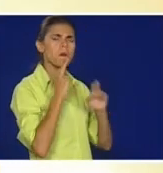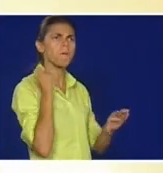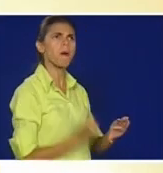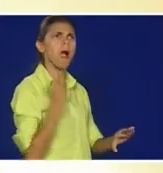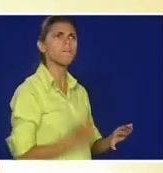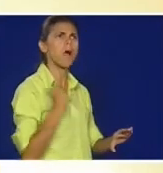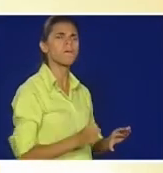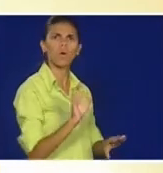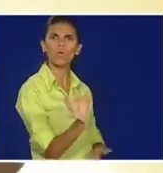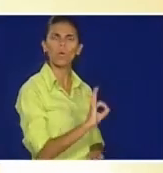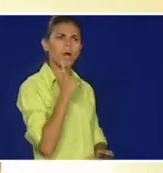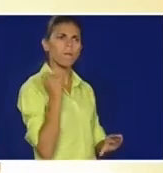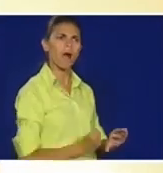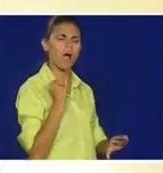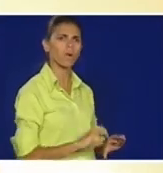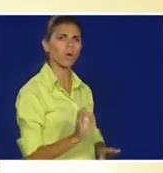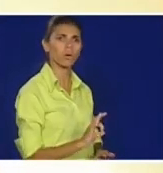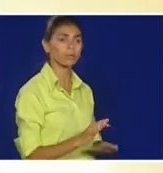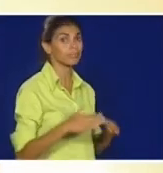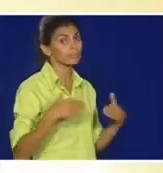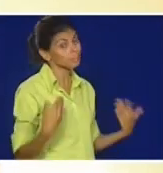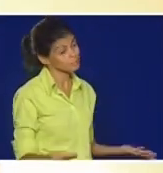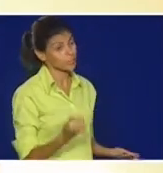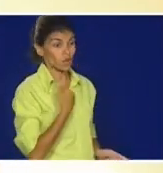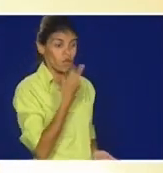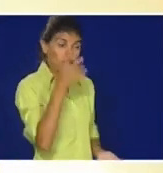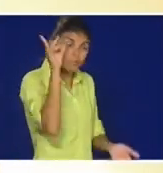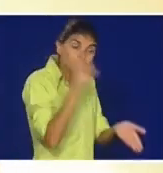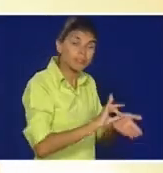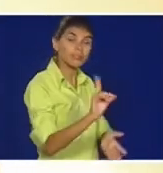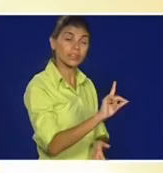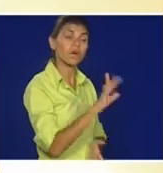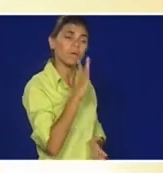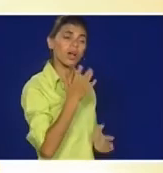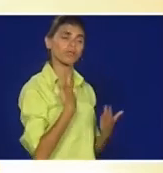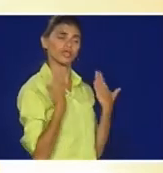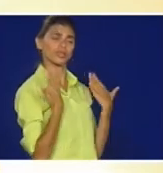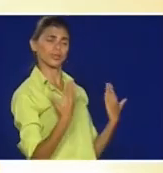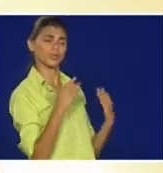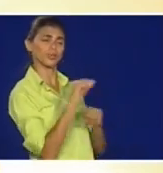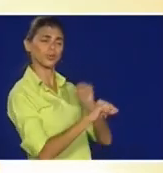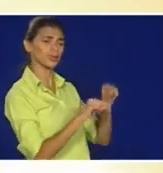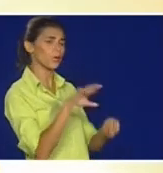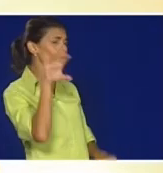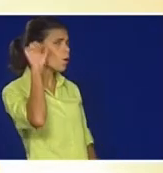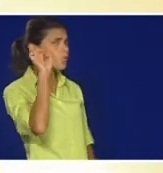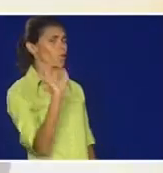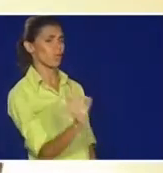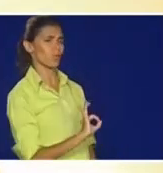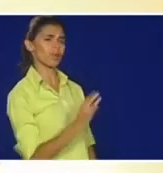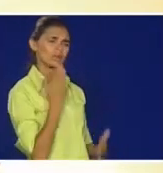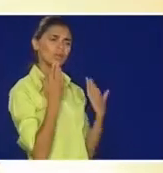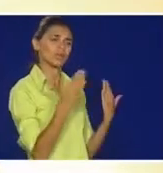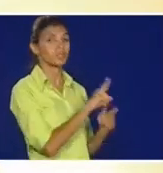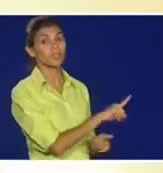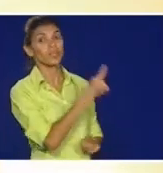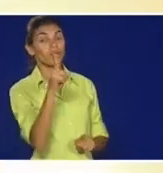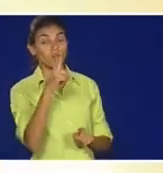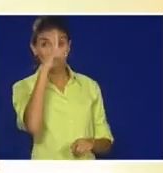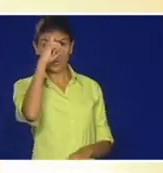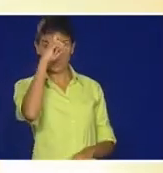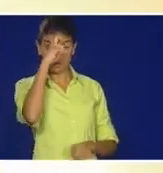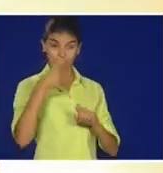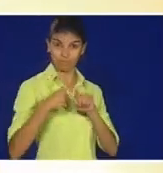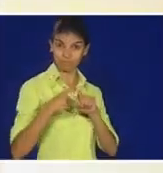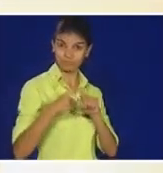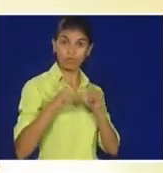não correspondeu. Aí ele foi e falou, bom, não vou te dar nenhum diagnóstico, mas provavelmente ele não ouve. Ele me encaminhou para o